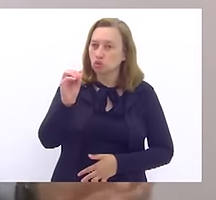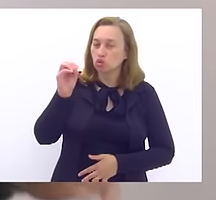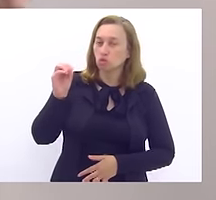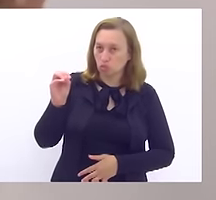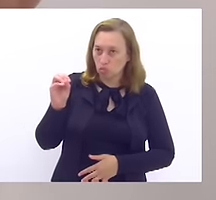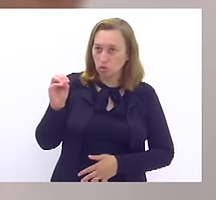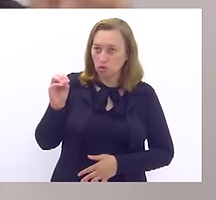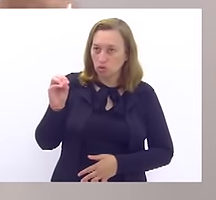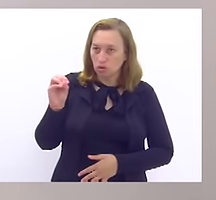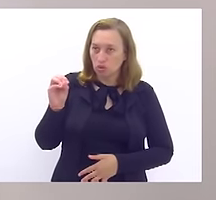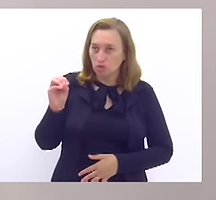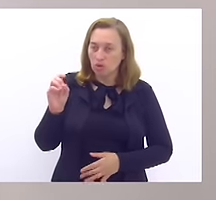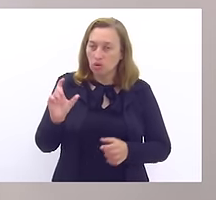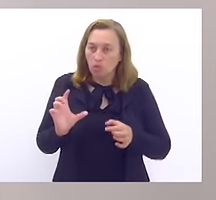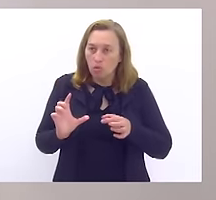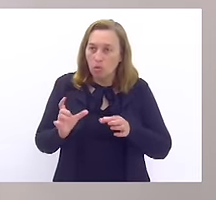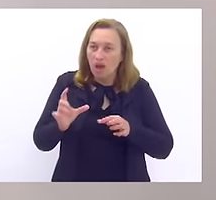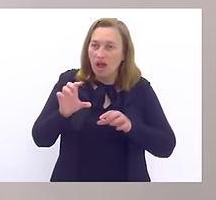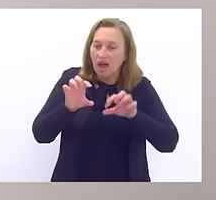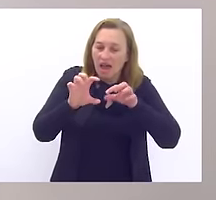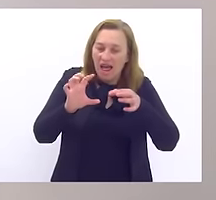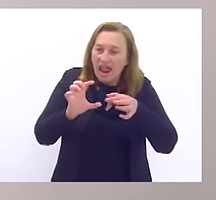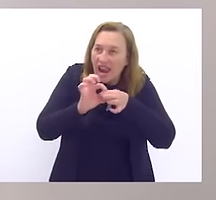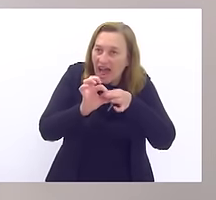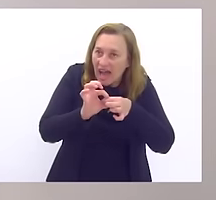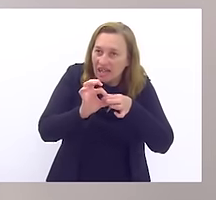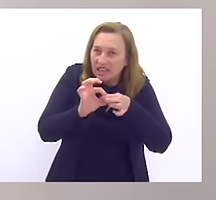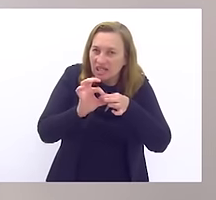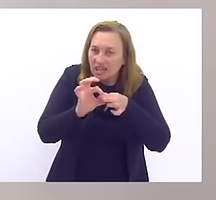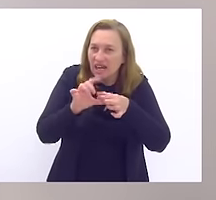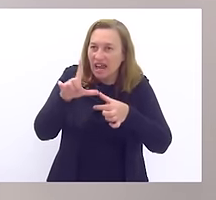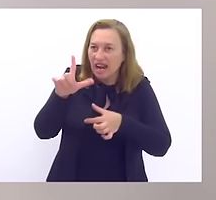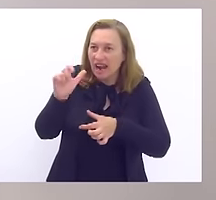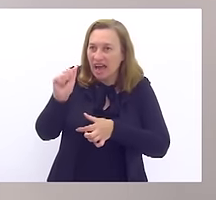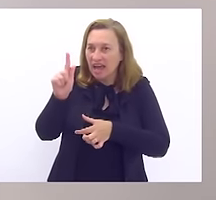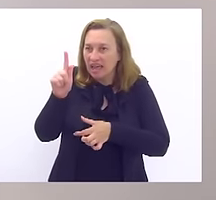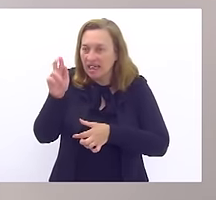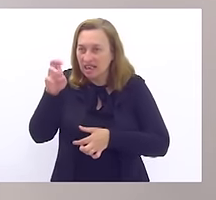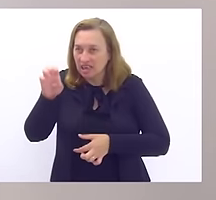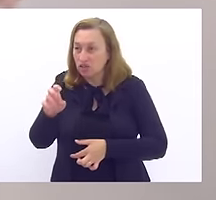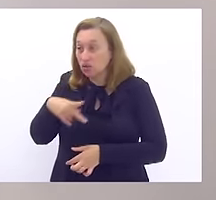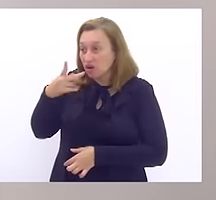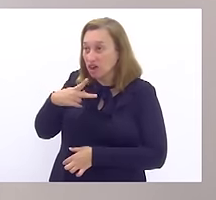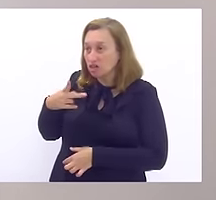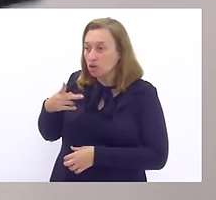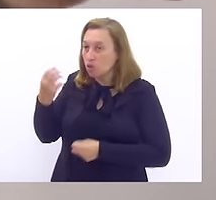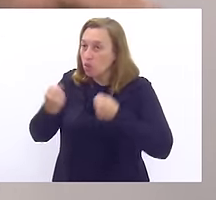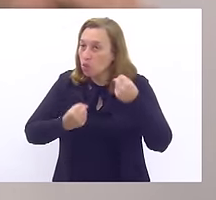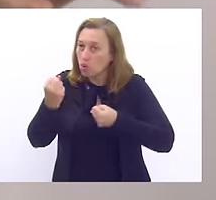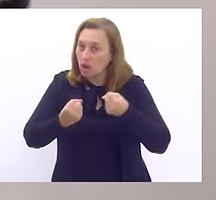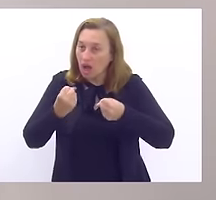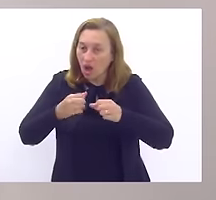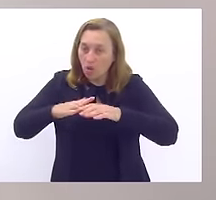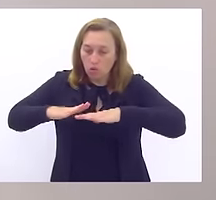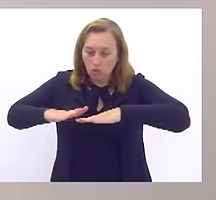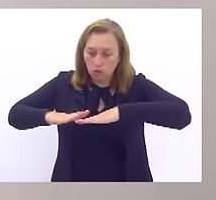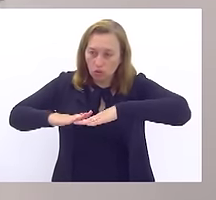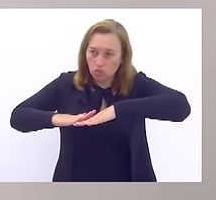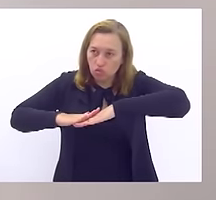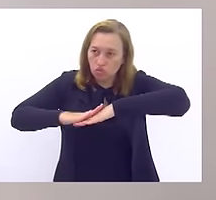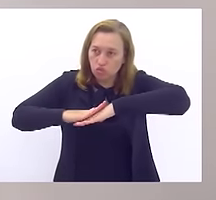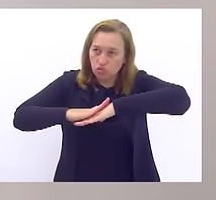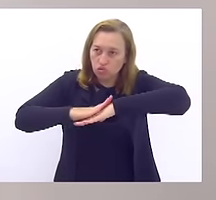mas é o Detro com um lacre do dentro Eu estou lhe afirmando o carro quando ele sobe na prancha ele não vai